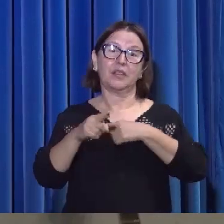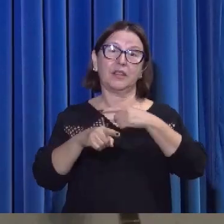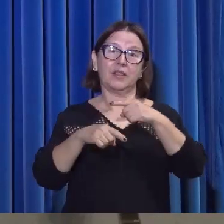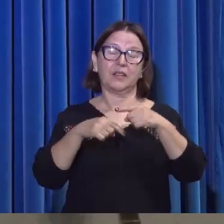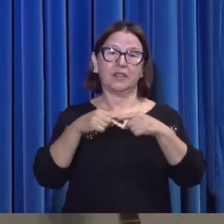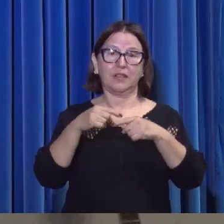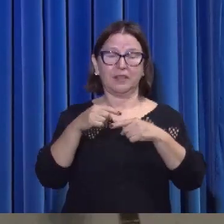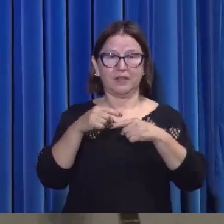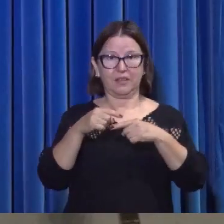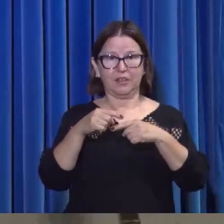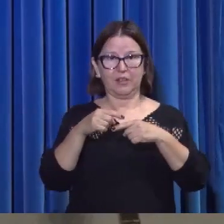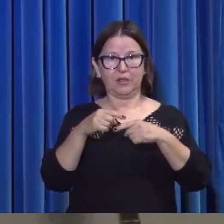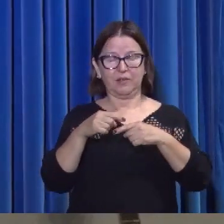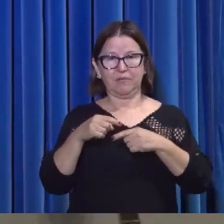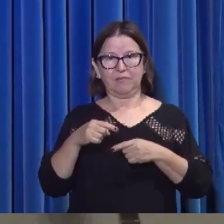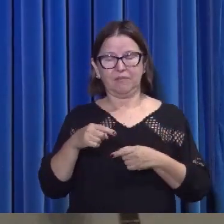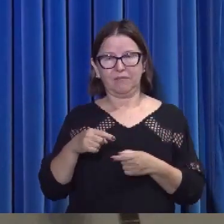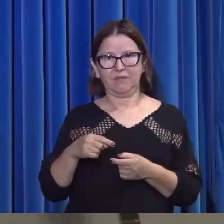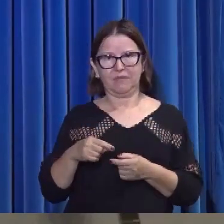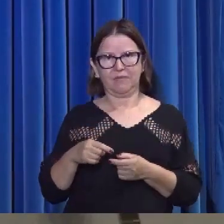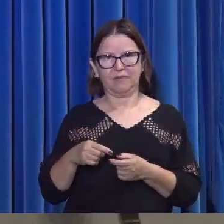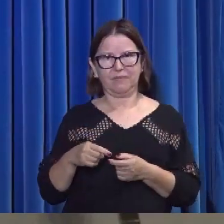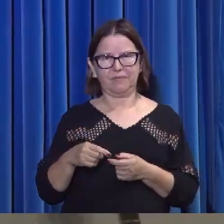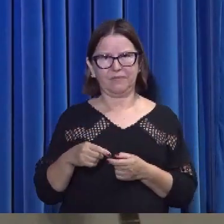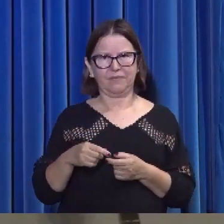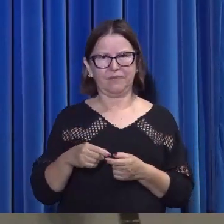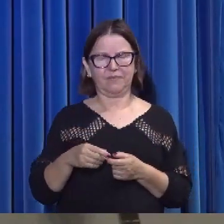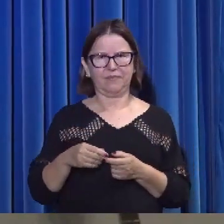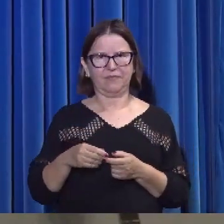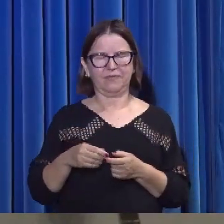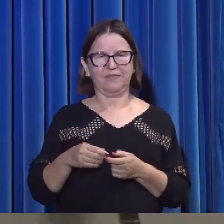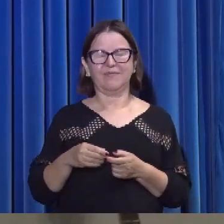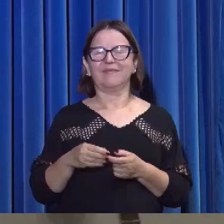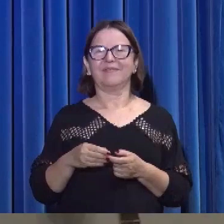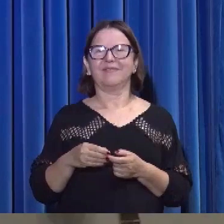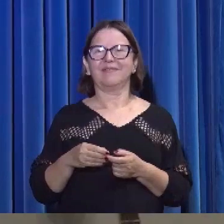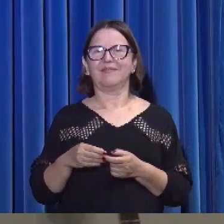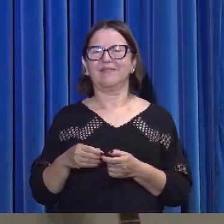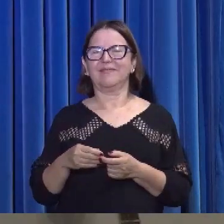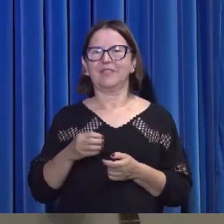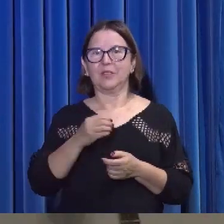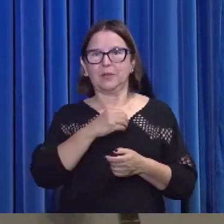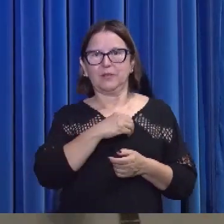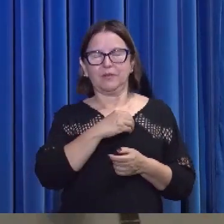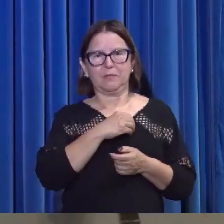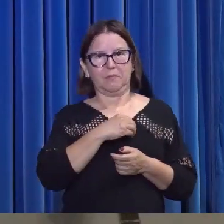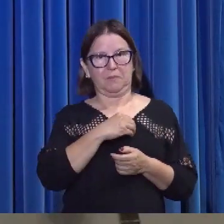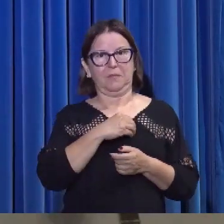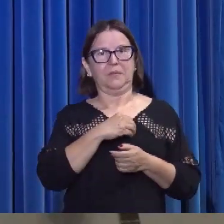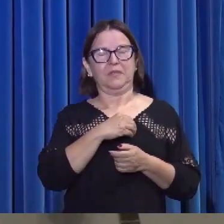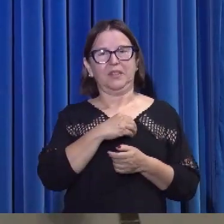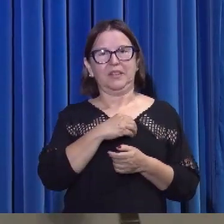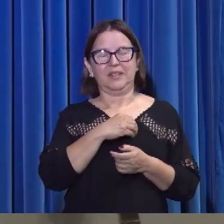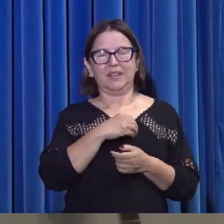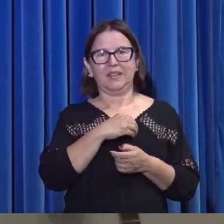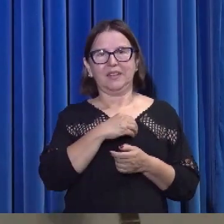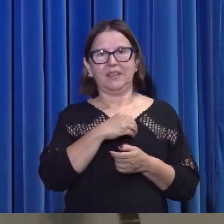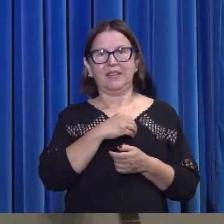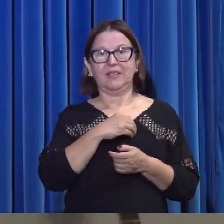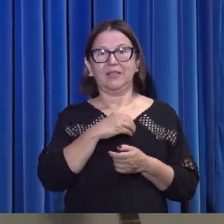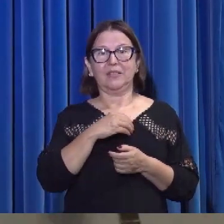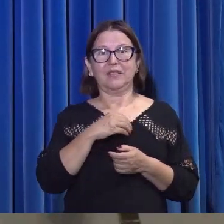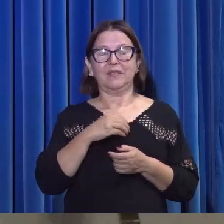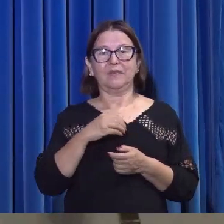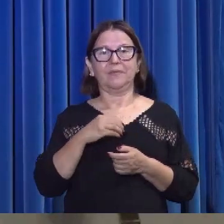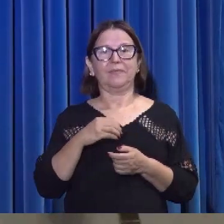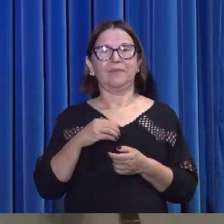um homem espiritualmente morto. E essa triste realidade, infelizmente, se estendeu a